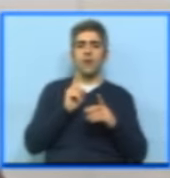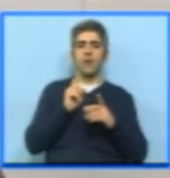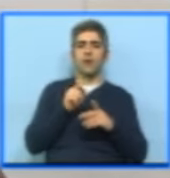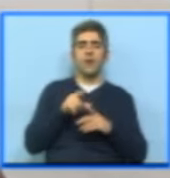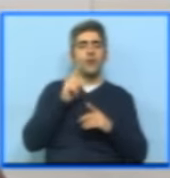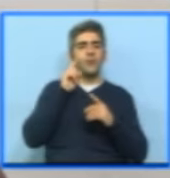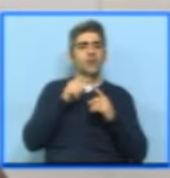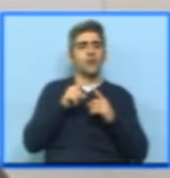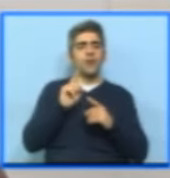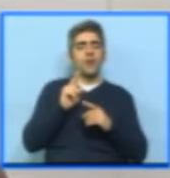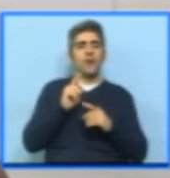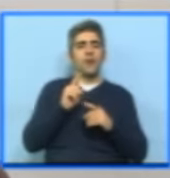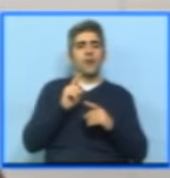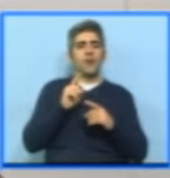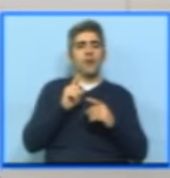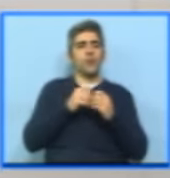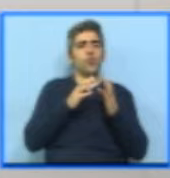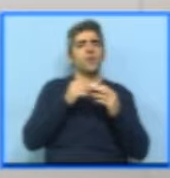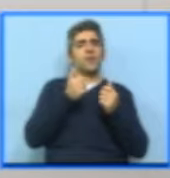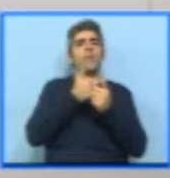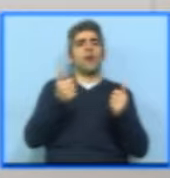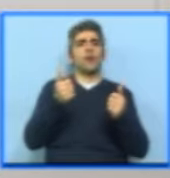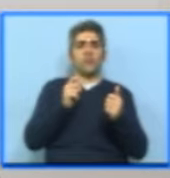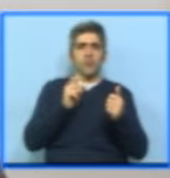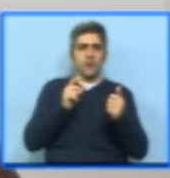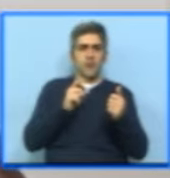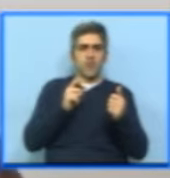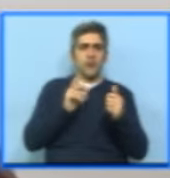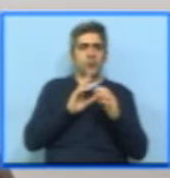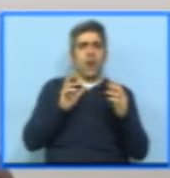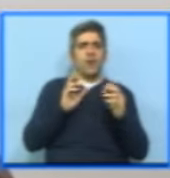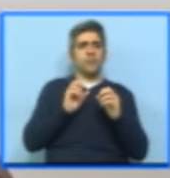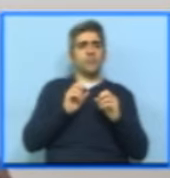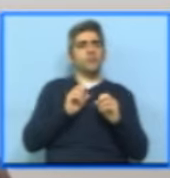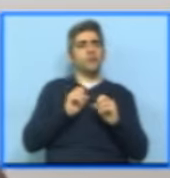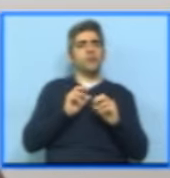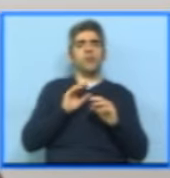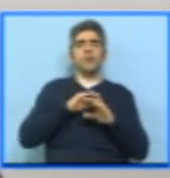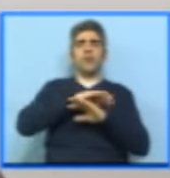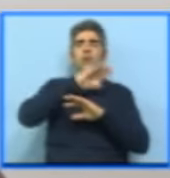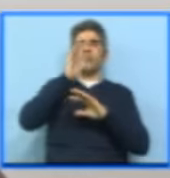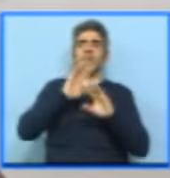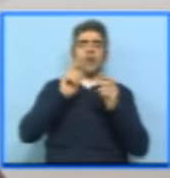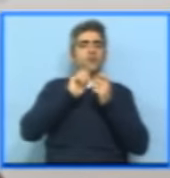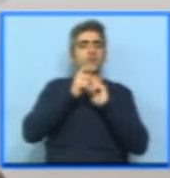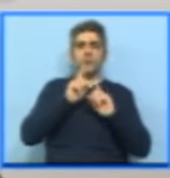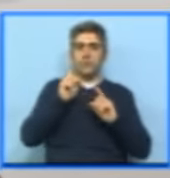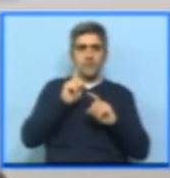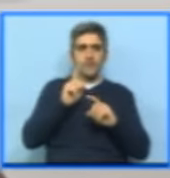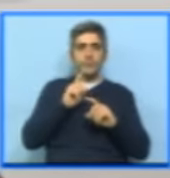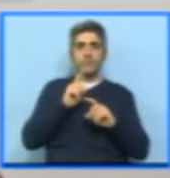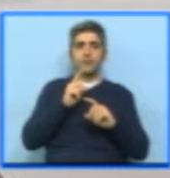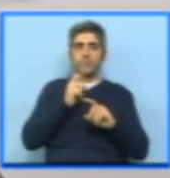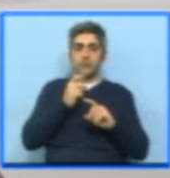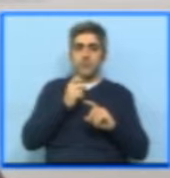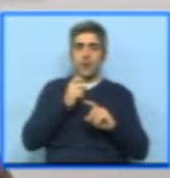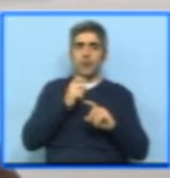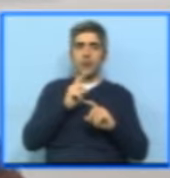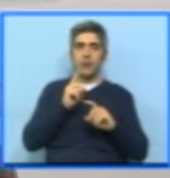nessa ideia de que tudo está bem, de que já estamos aqui no monte, que já estamos transfigurados. Não, é preciso pôr não